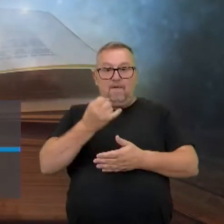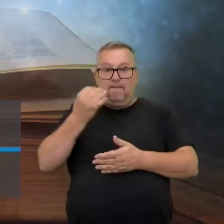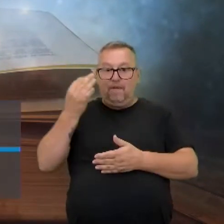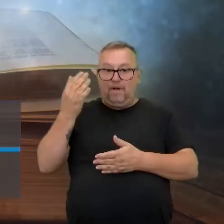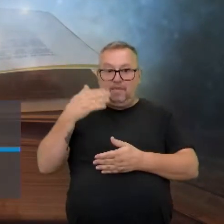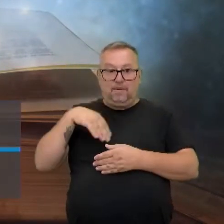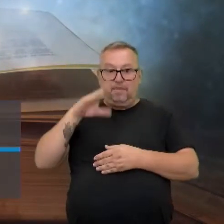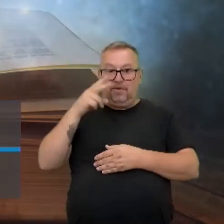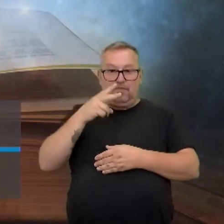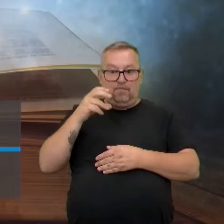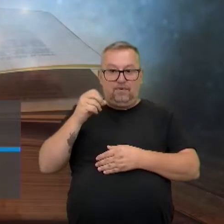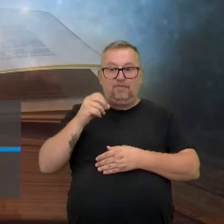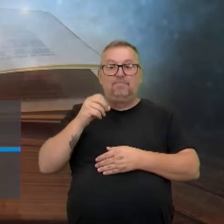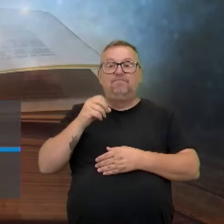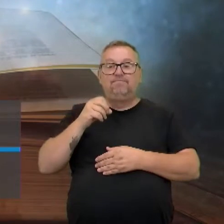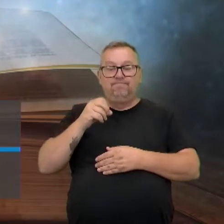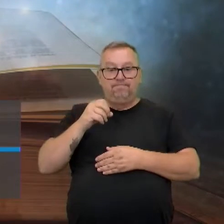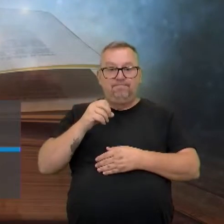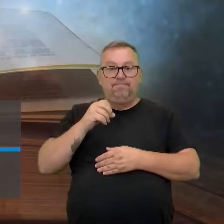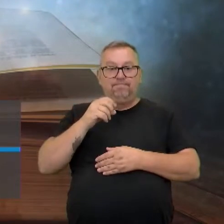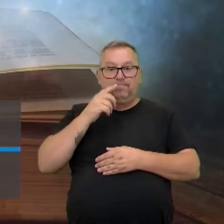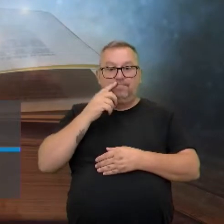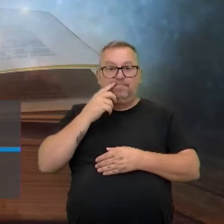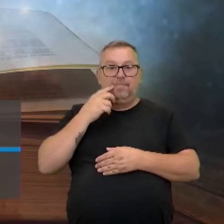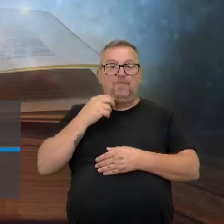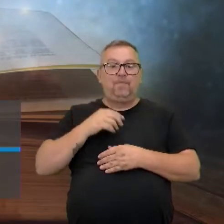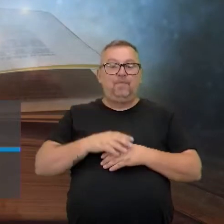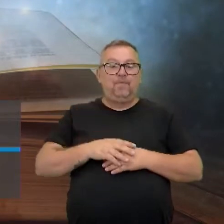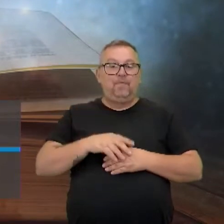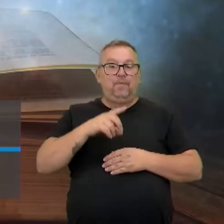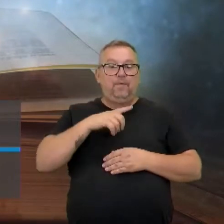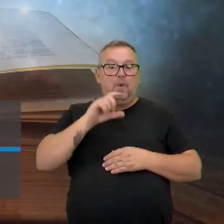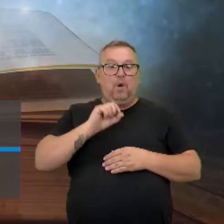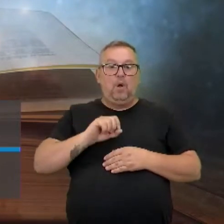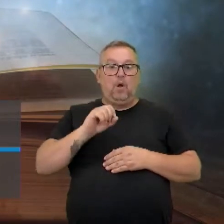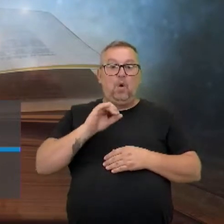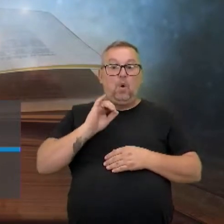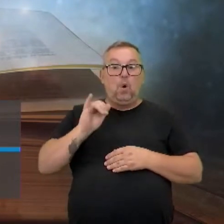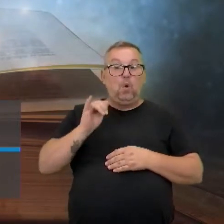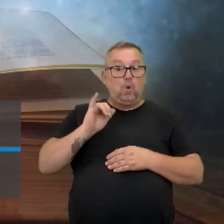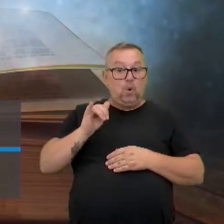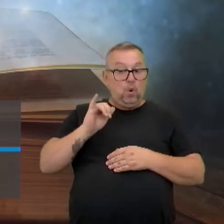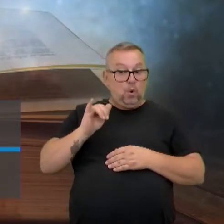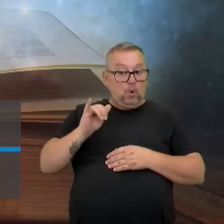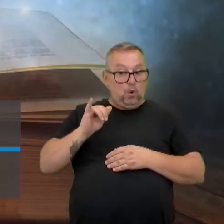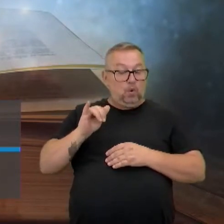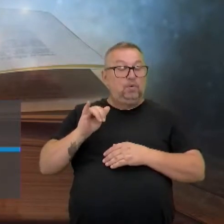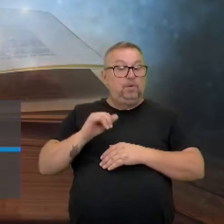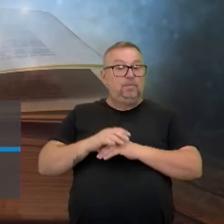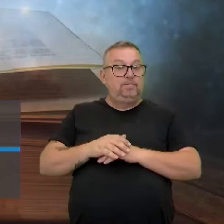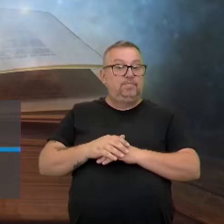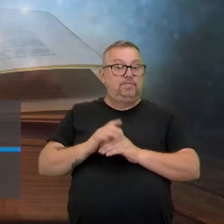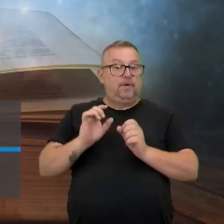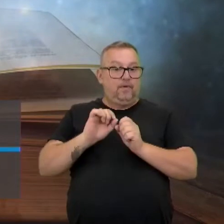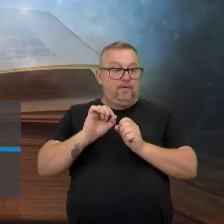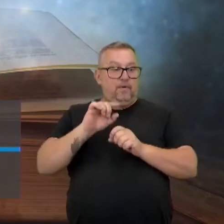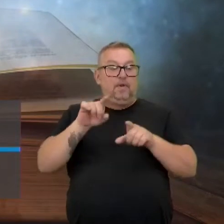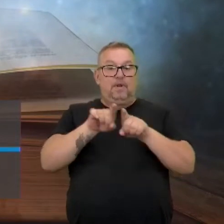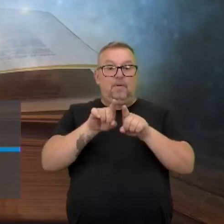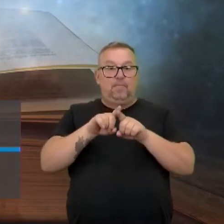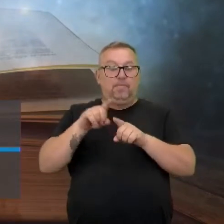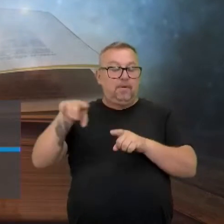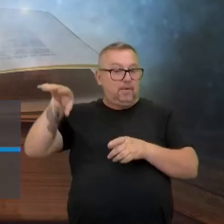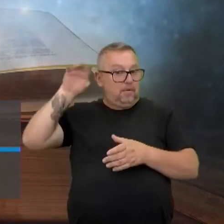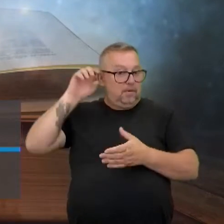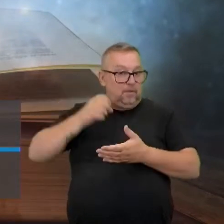mais de 20, em várias escolas, as que eu conheci. E eu tenho aqui um conto. Eu fiz também para vocês um podcast, eu vou